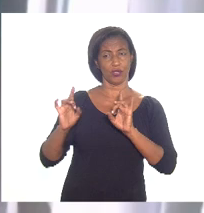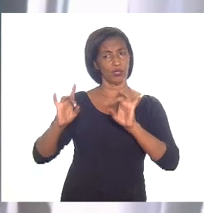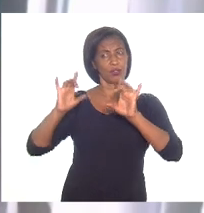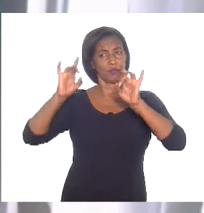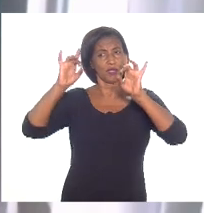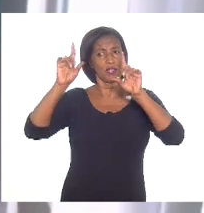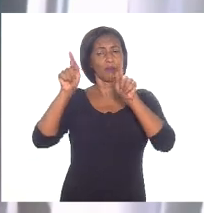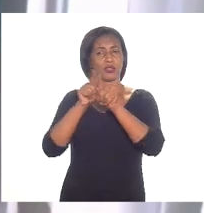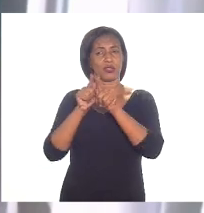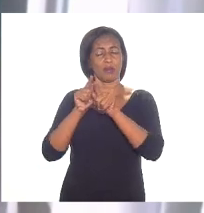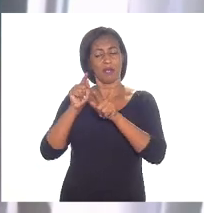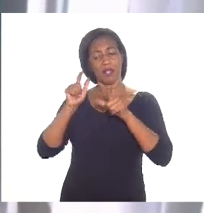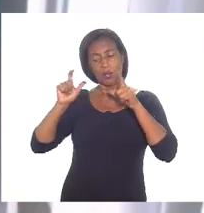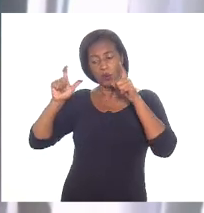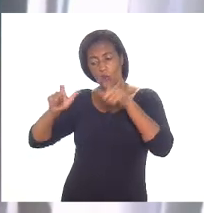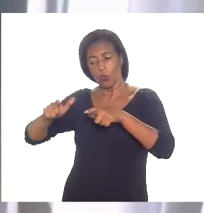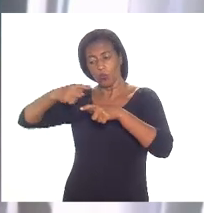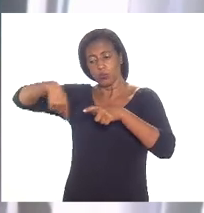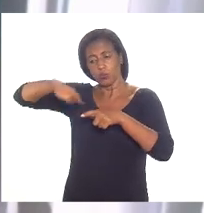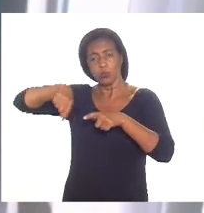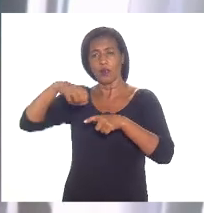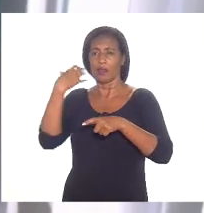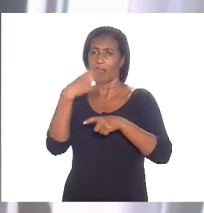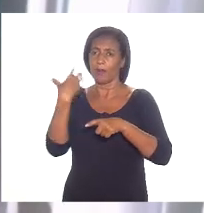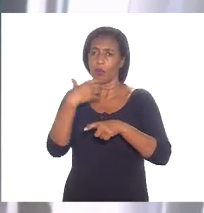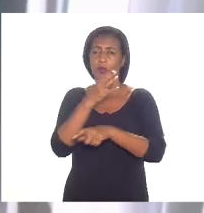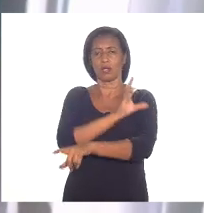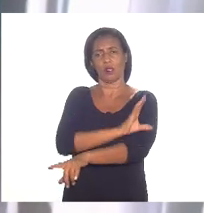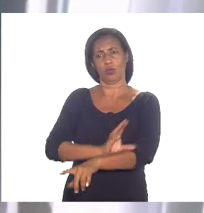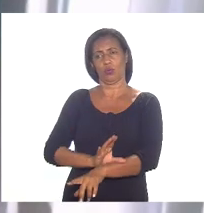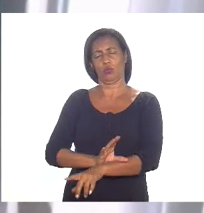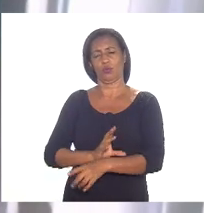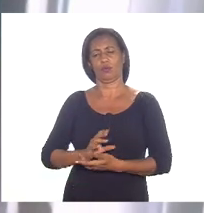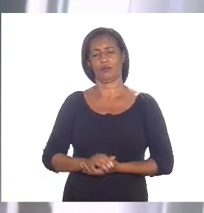campo da cultura, especialmente no campo da música popular brasileira. Obrigado.